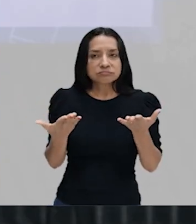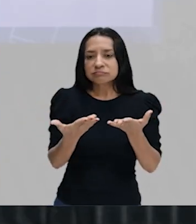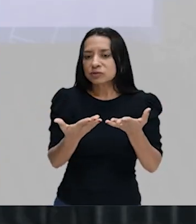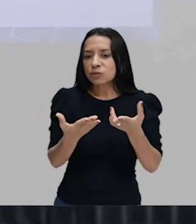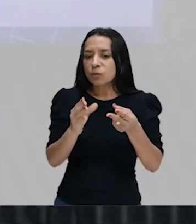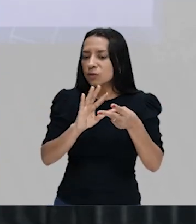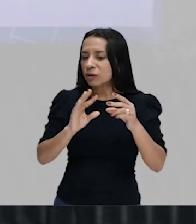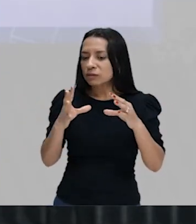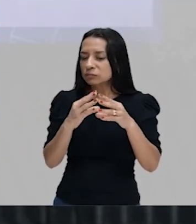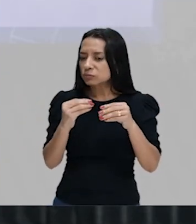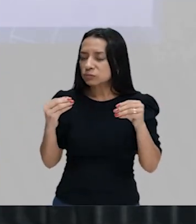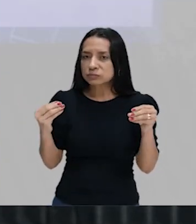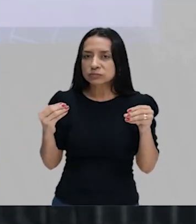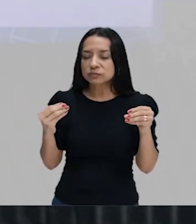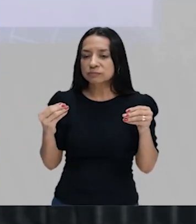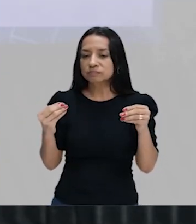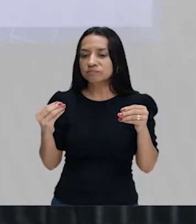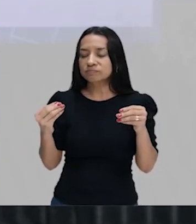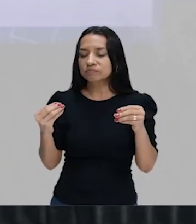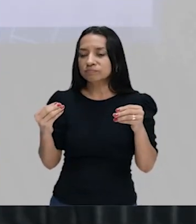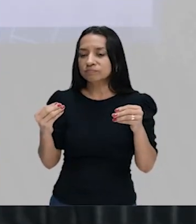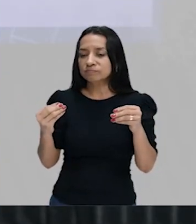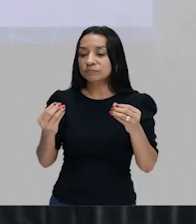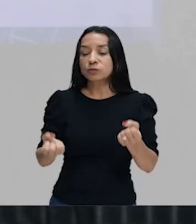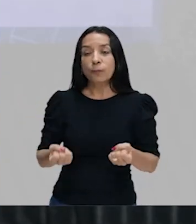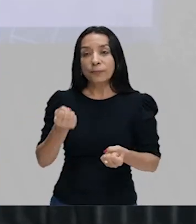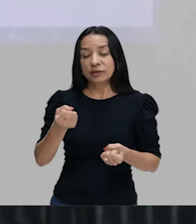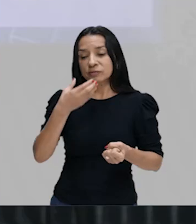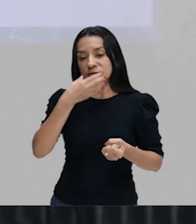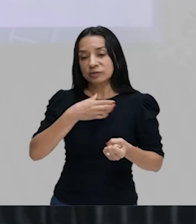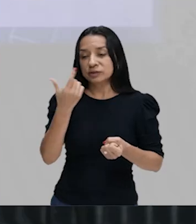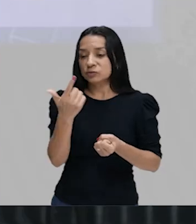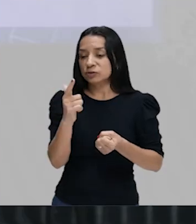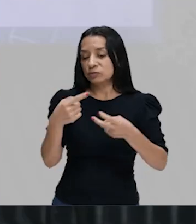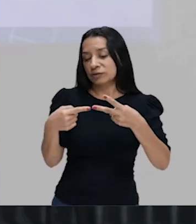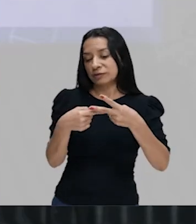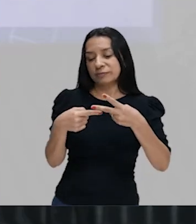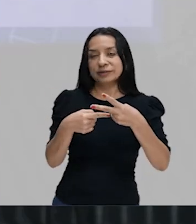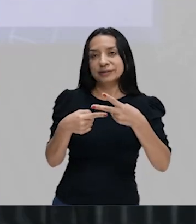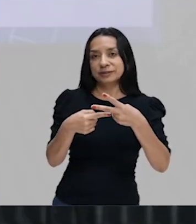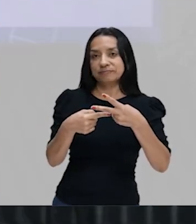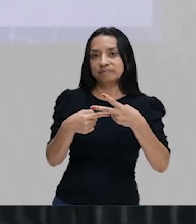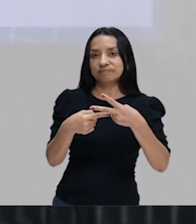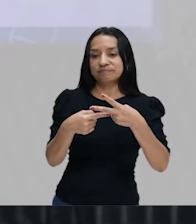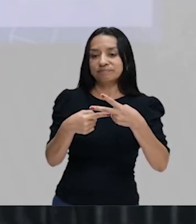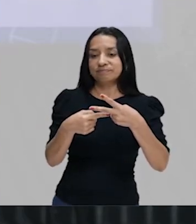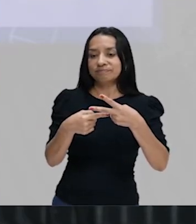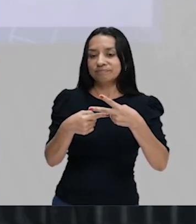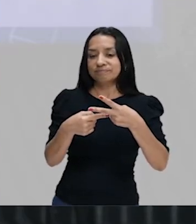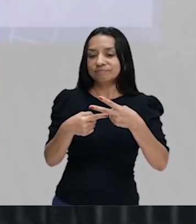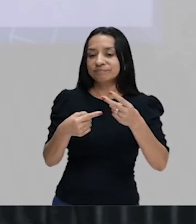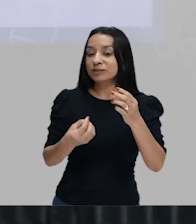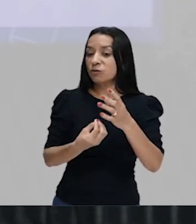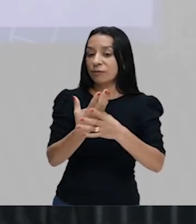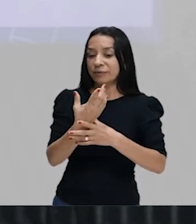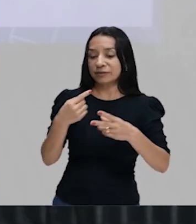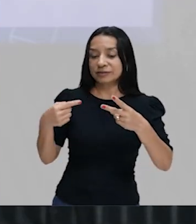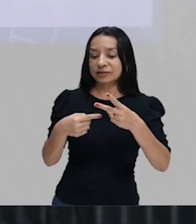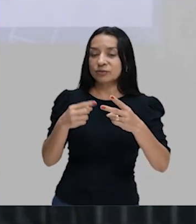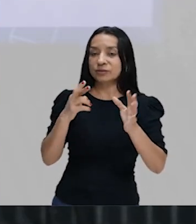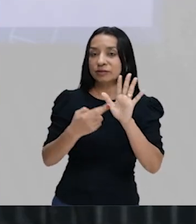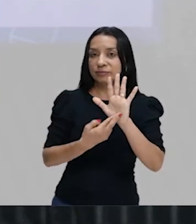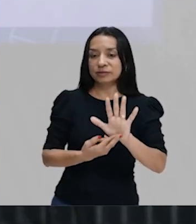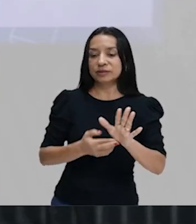agora, nesta situação de peso de maçãs, não tem a barrinha do igual? Ela não apareceu aqui nessa representação